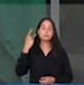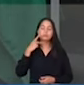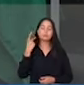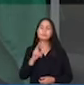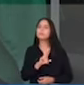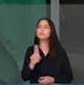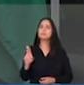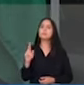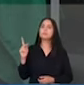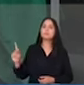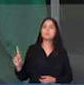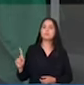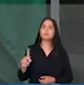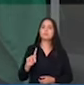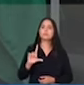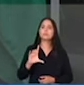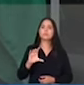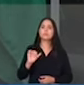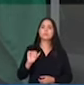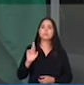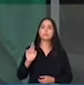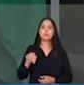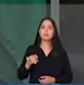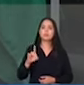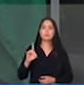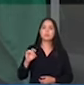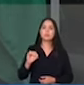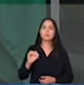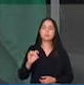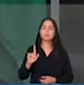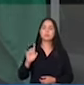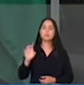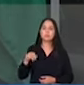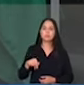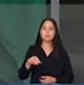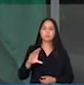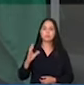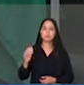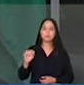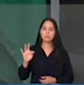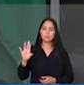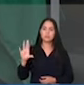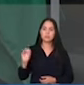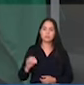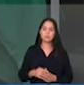Clarindo bato que em muitas situações eu me